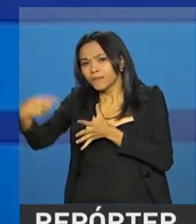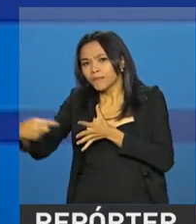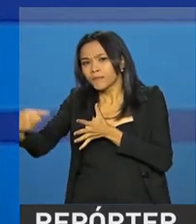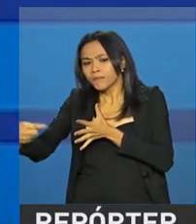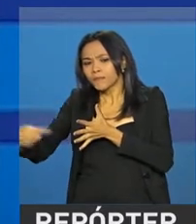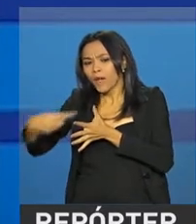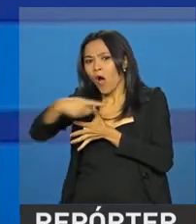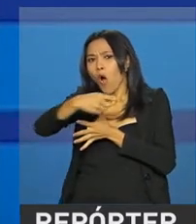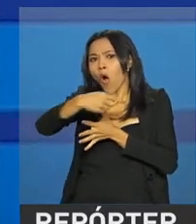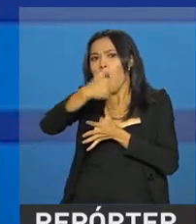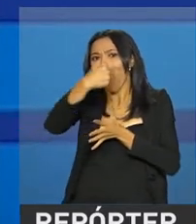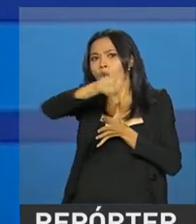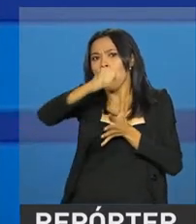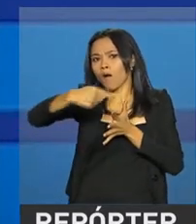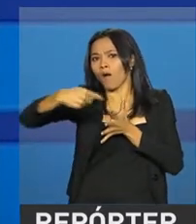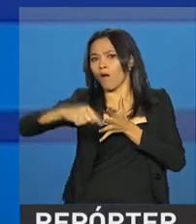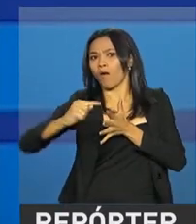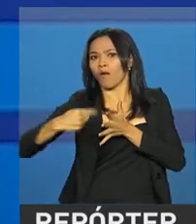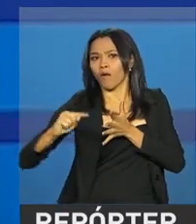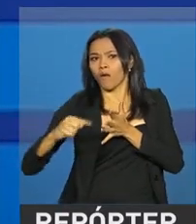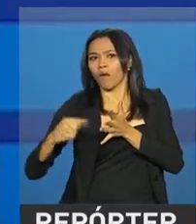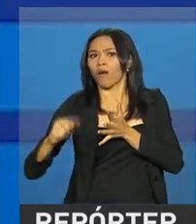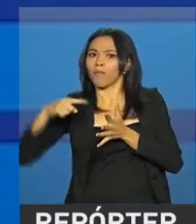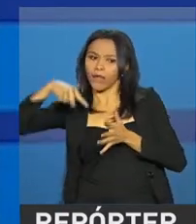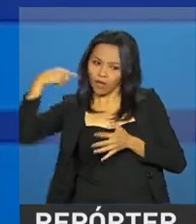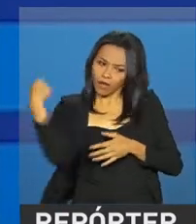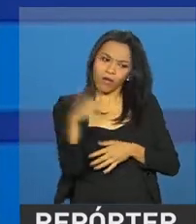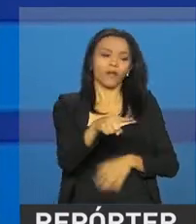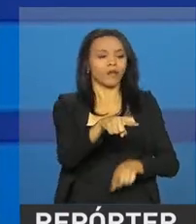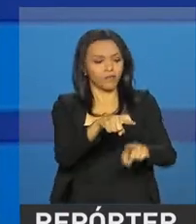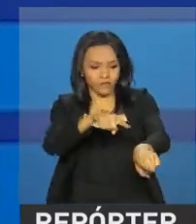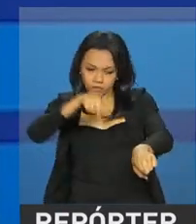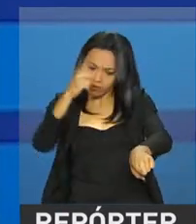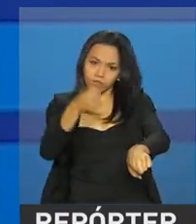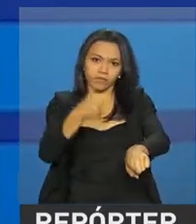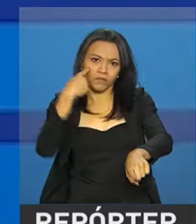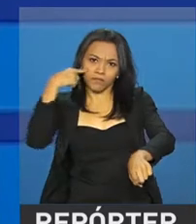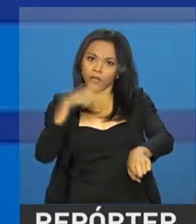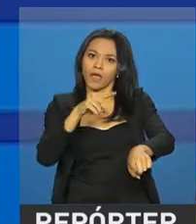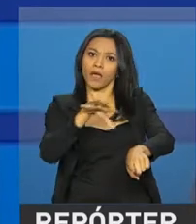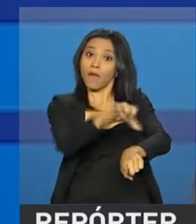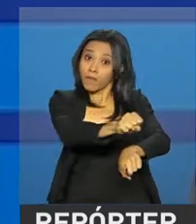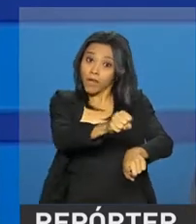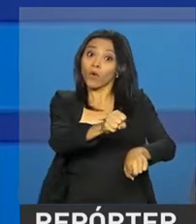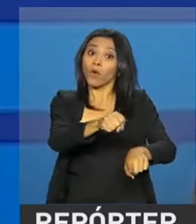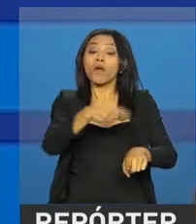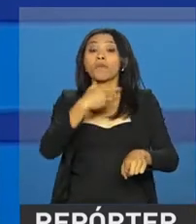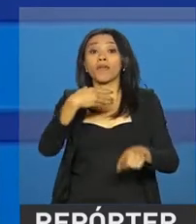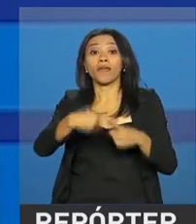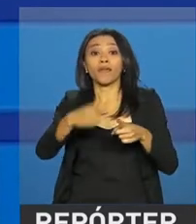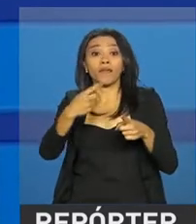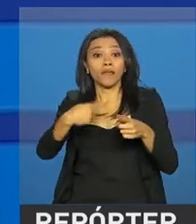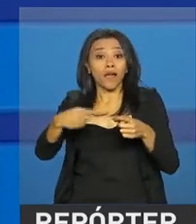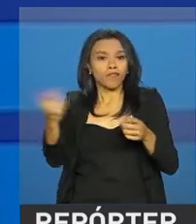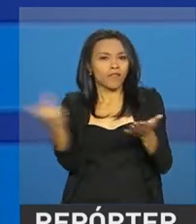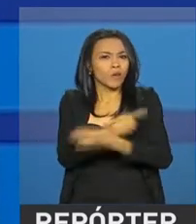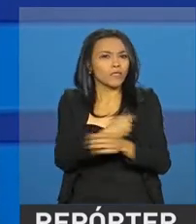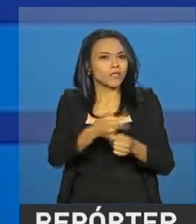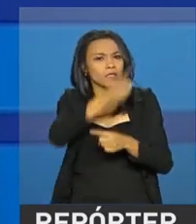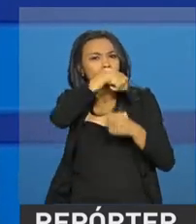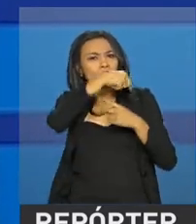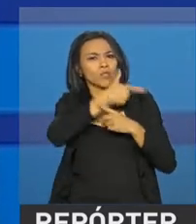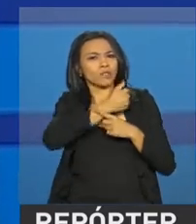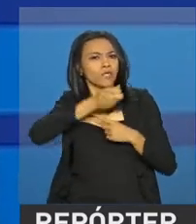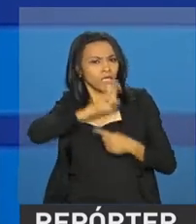aquilo que você já tem para você poder indiciar ou não. Você poder apontar em definitivo. Essa pessoa fraudou o Enem de 2015? É a situação